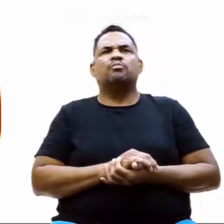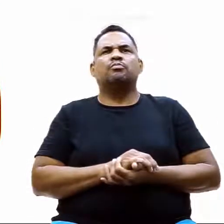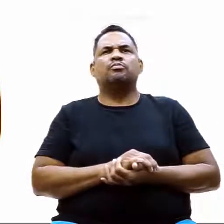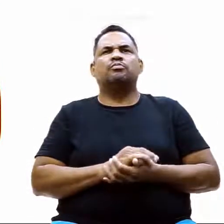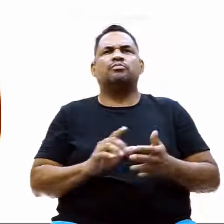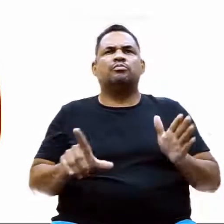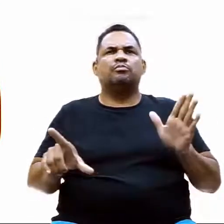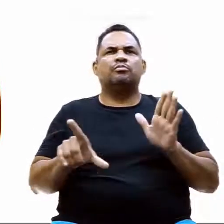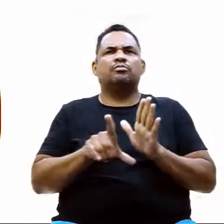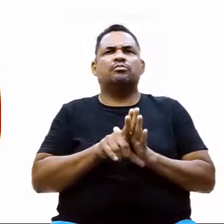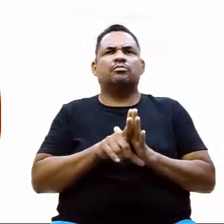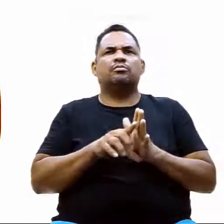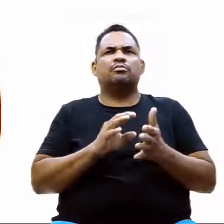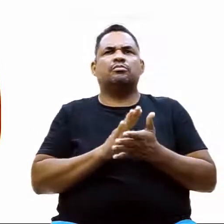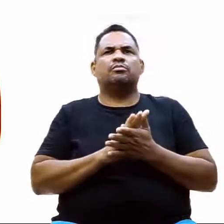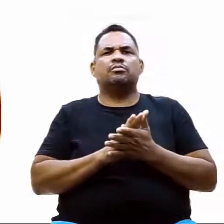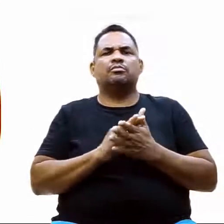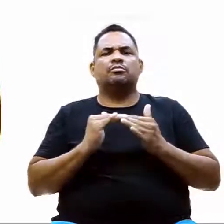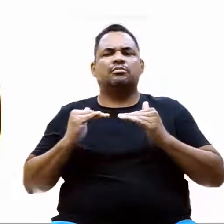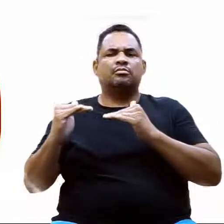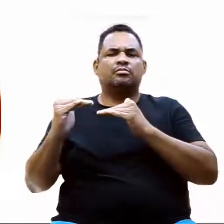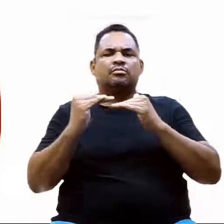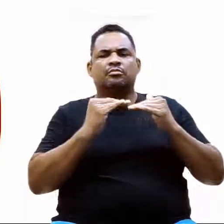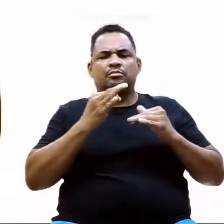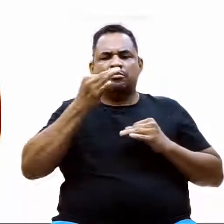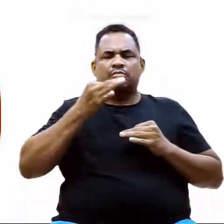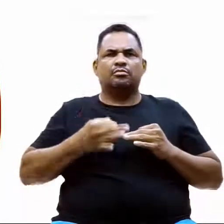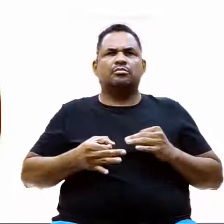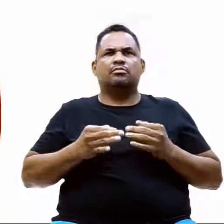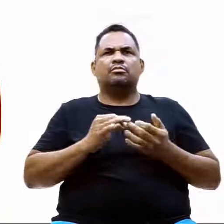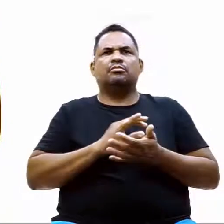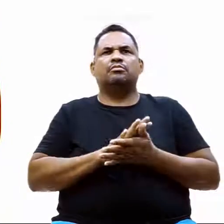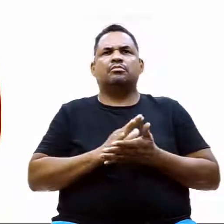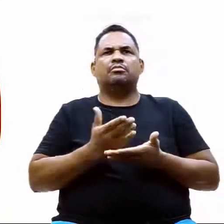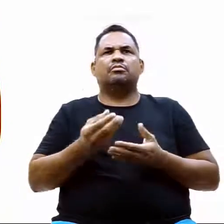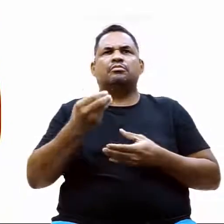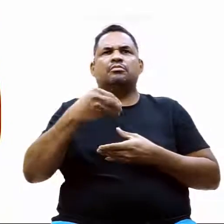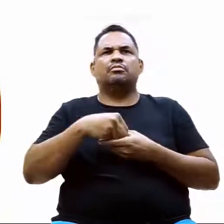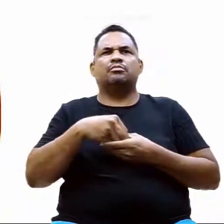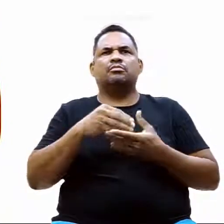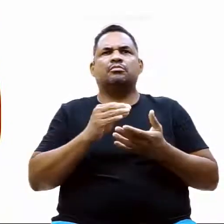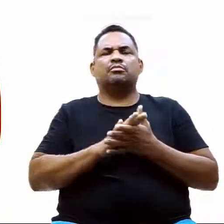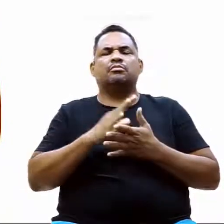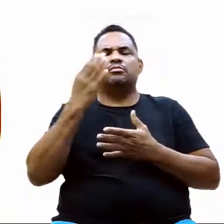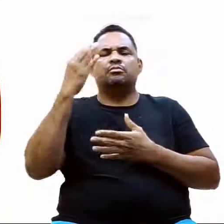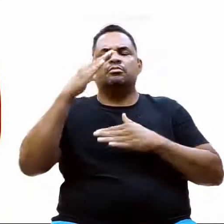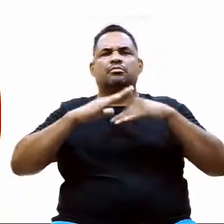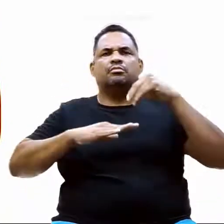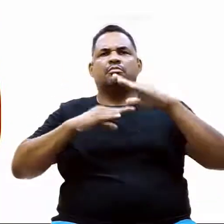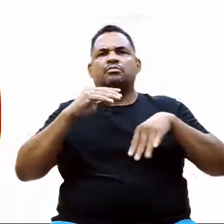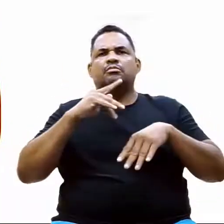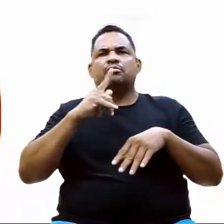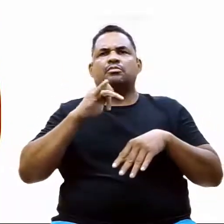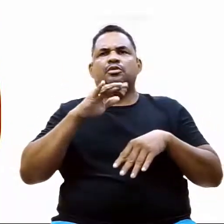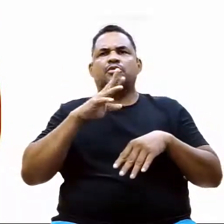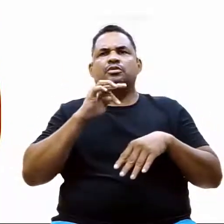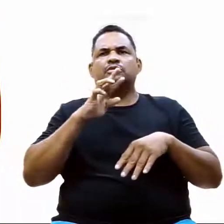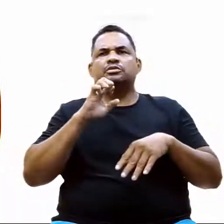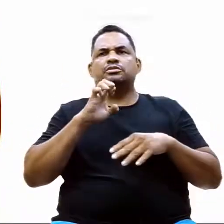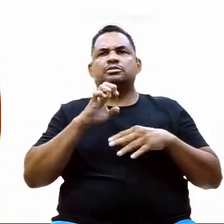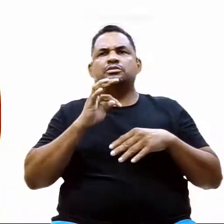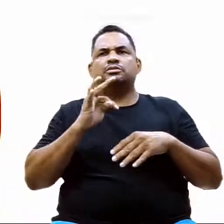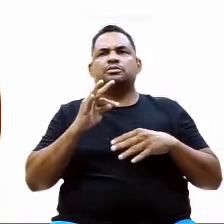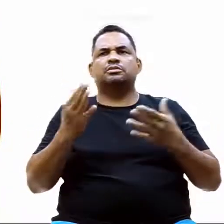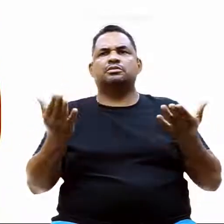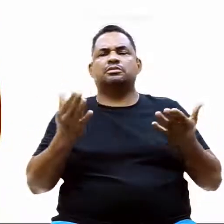lei das proporções definida, estabelecida pelo cientista Proust. Tá certo?